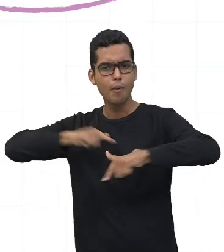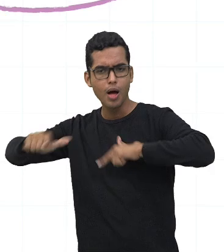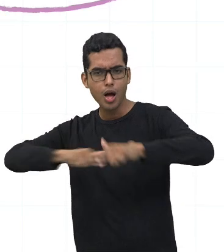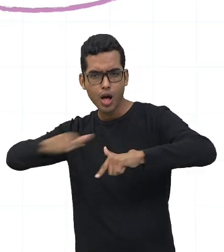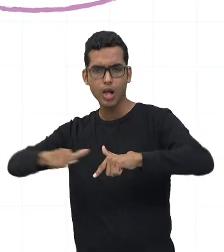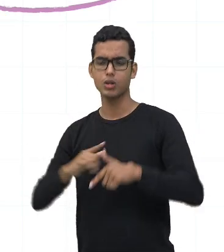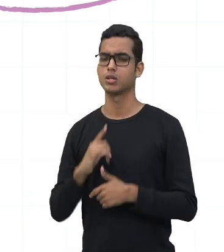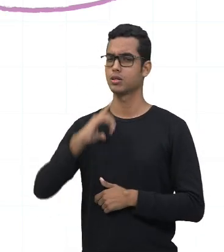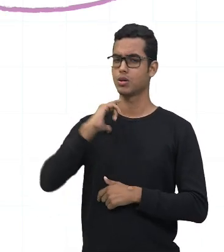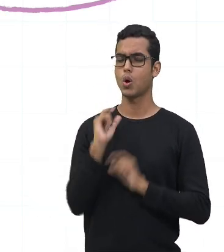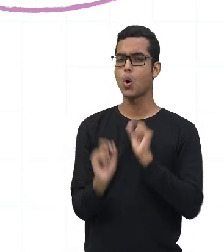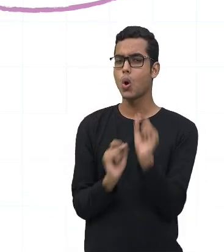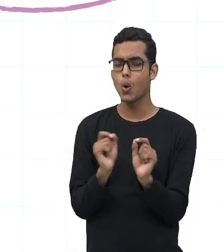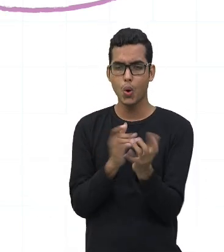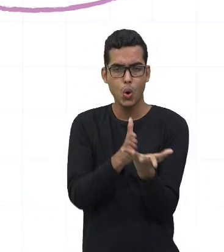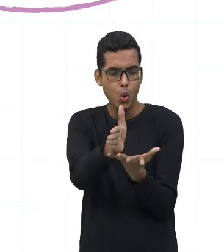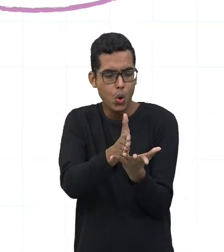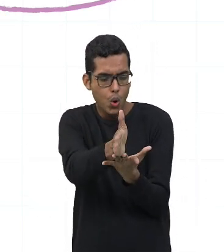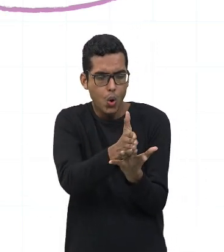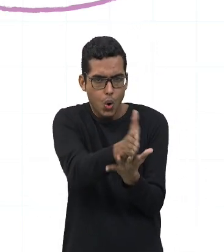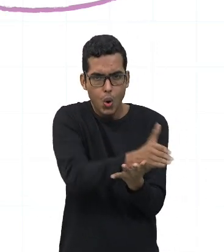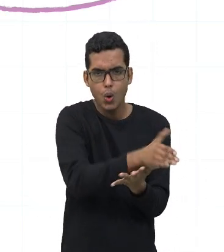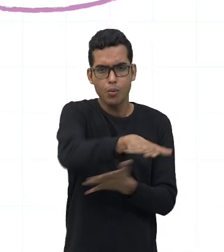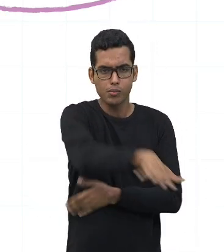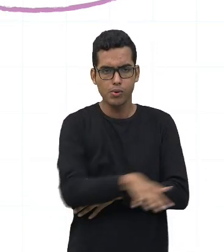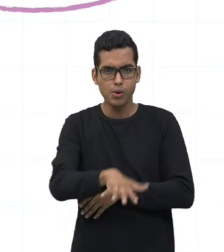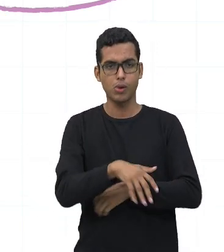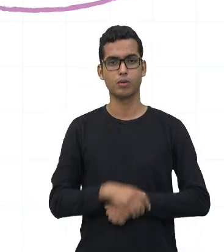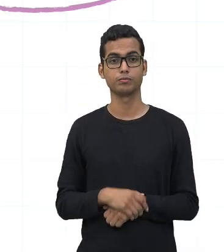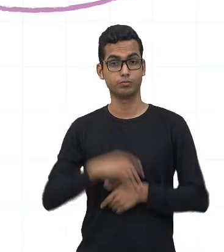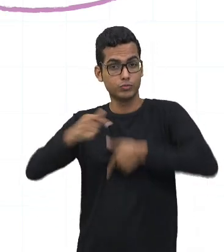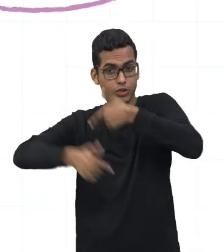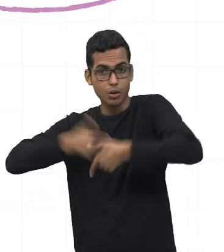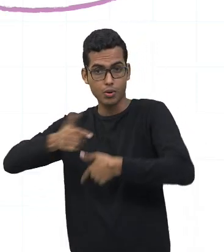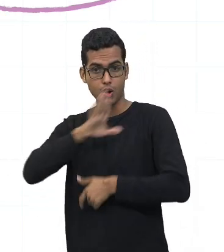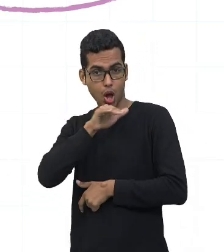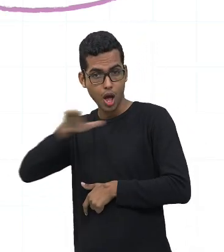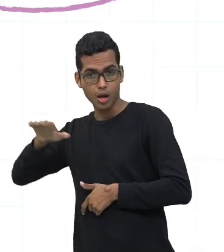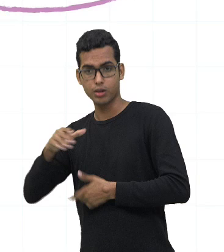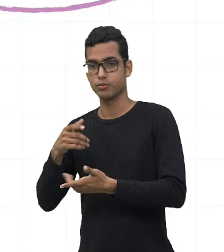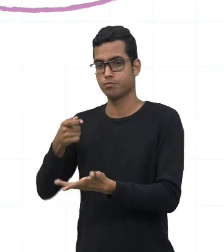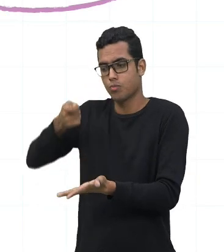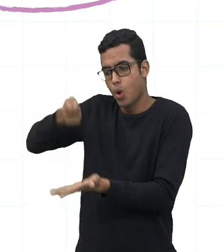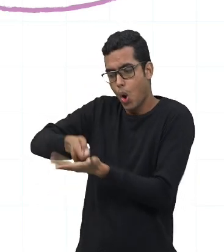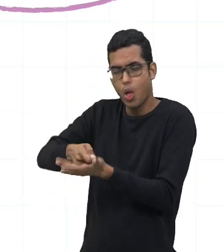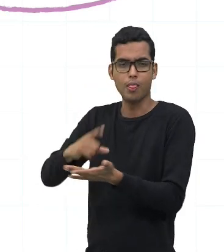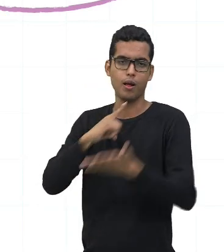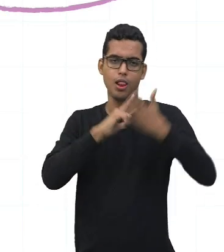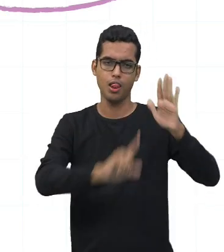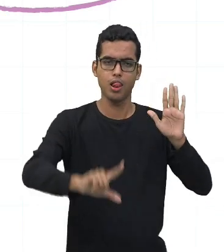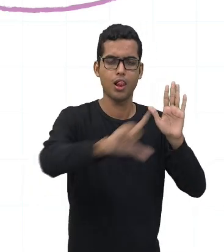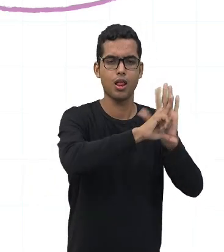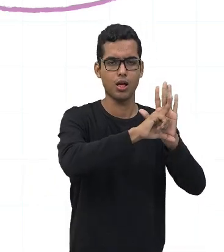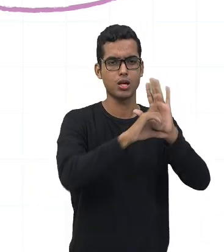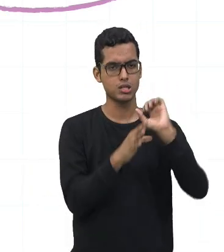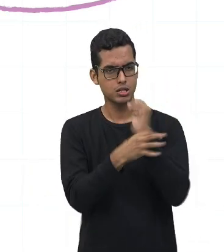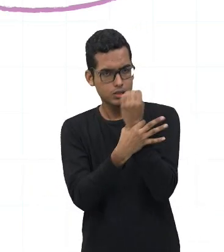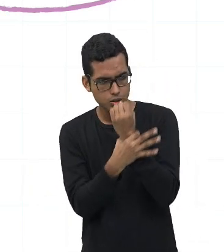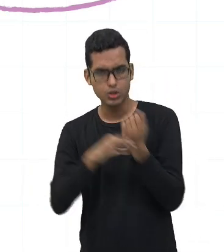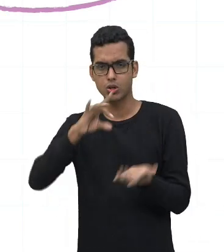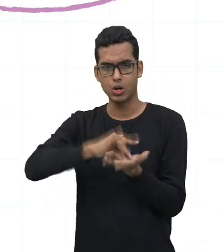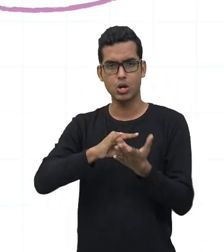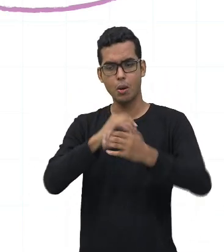partes aí que diz respeito ao trabalho. Trabalho infantil, que existe lei que rege isso,